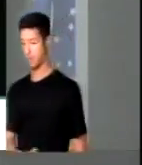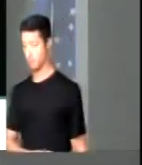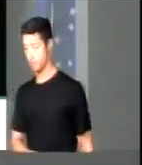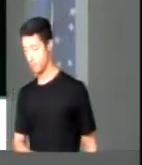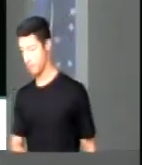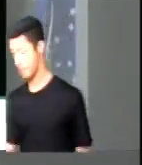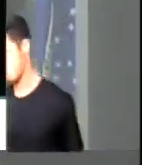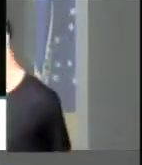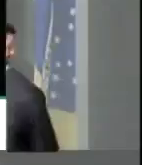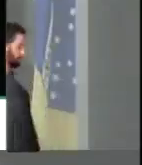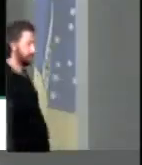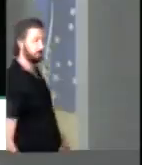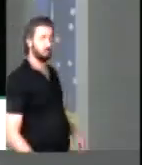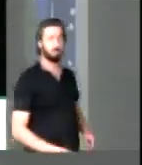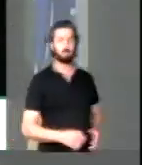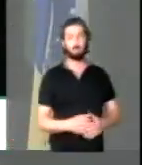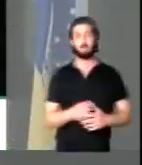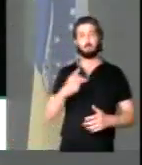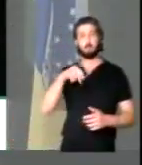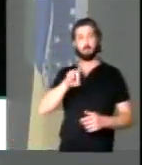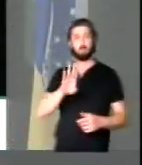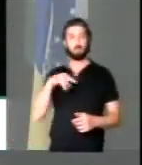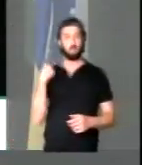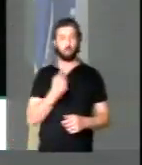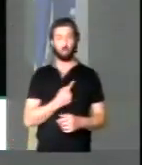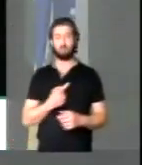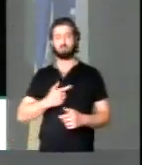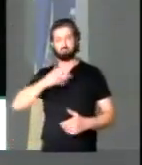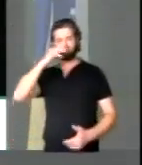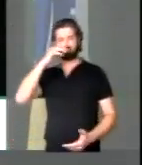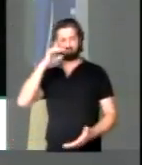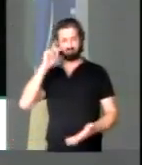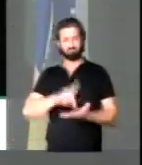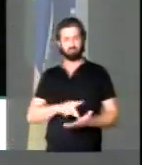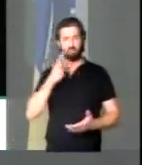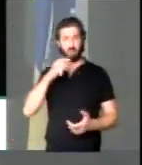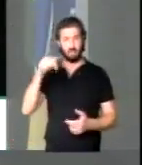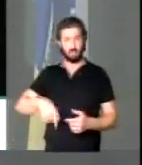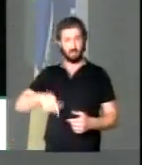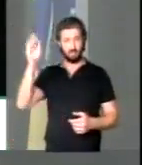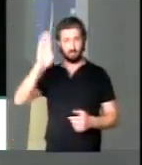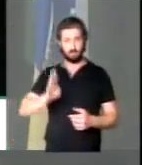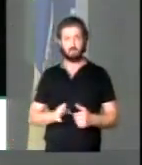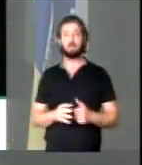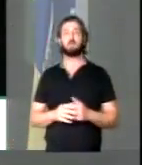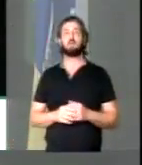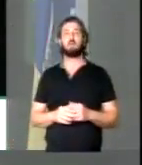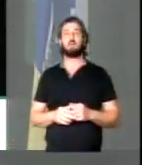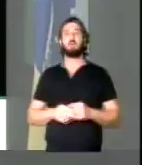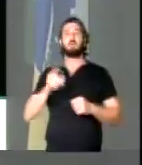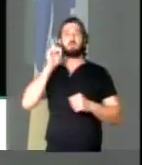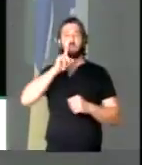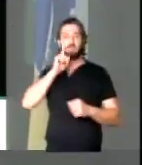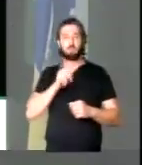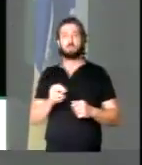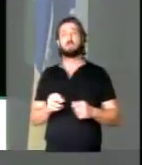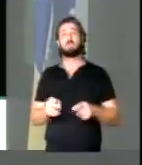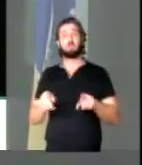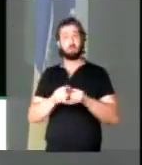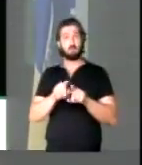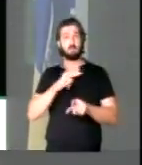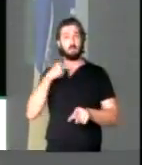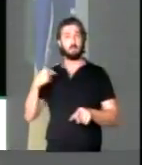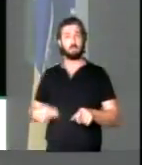do PMDB, afirmamos com convicção, no Brasil, nos Estados Unidos e até